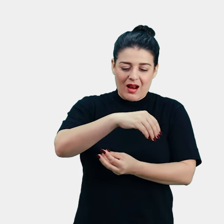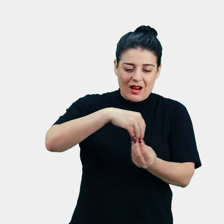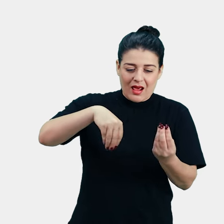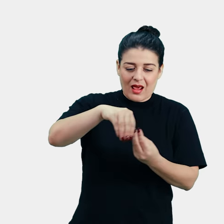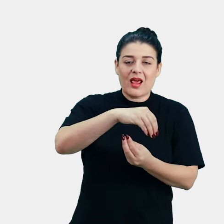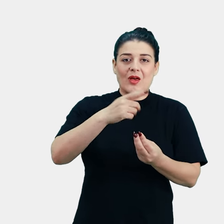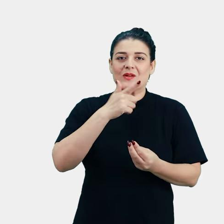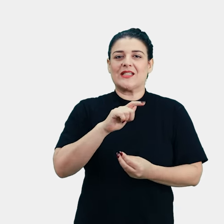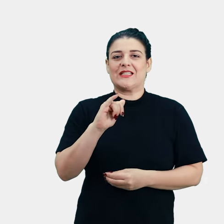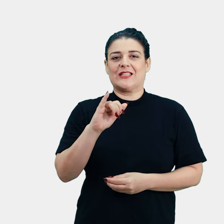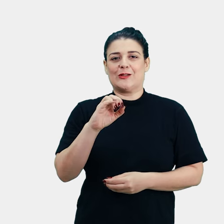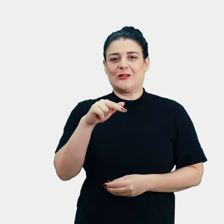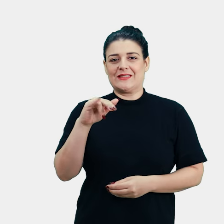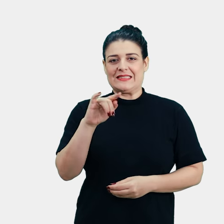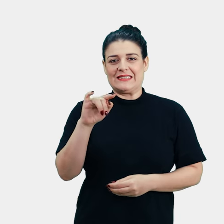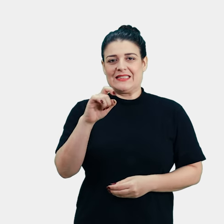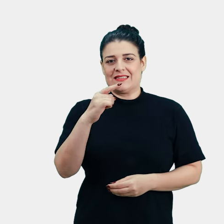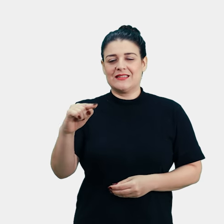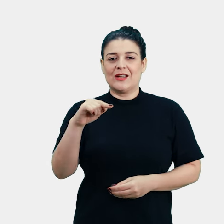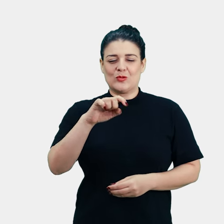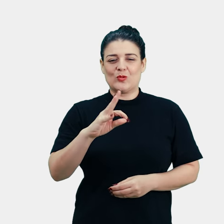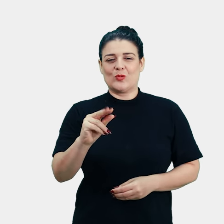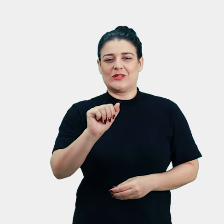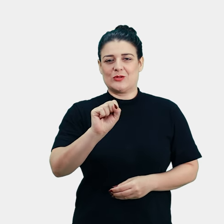à ionização dessas substâncias.